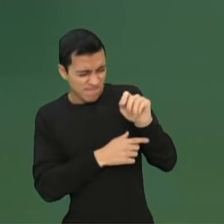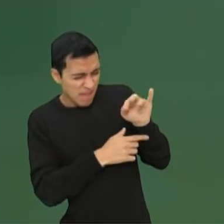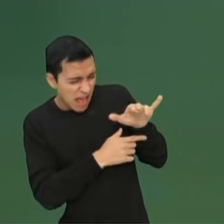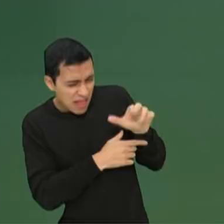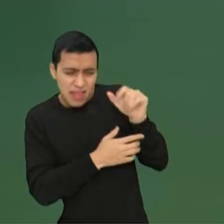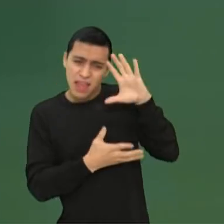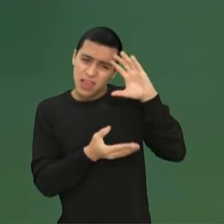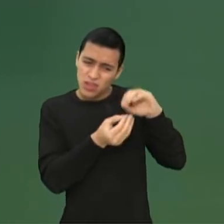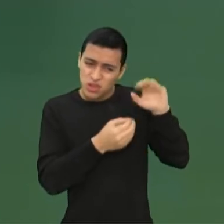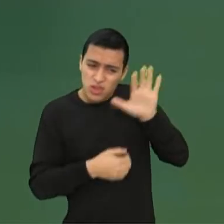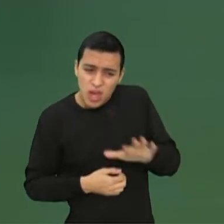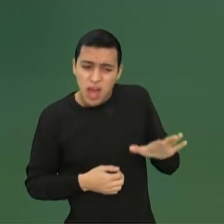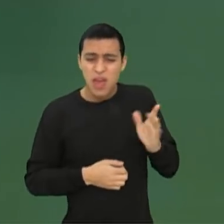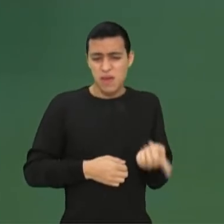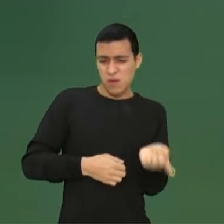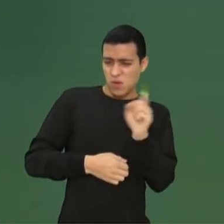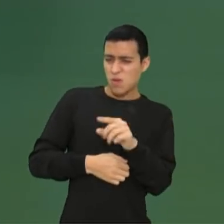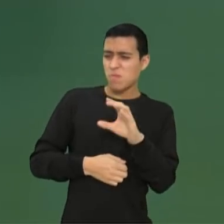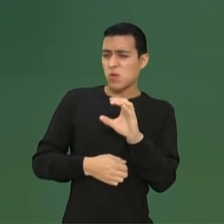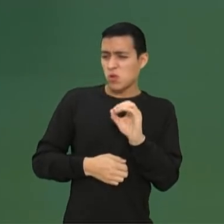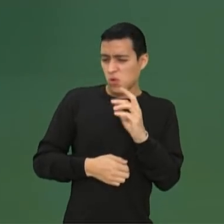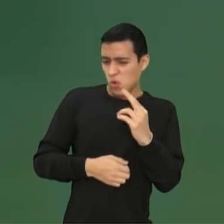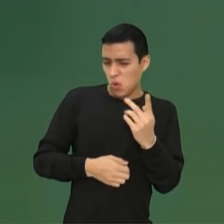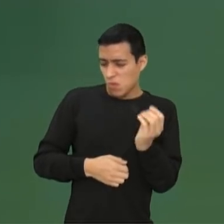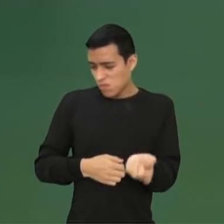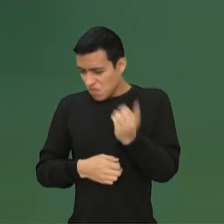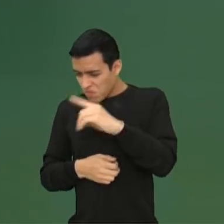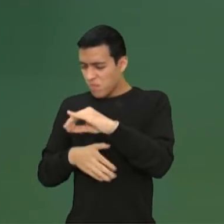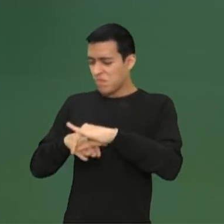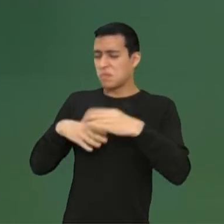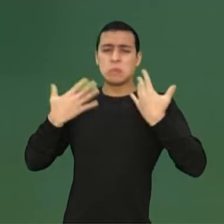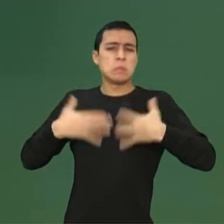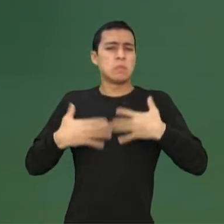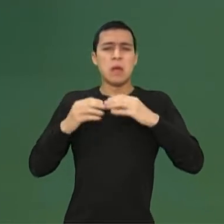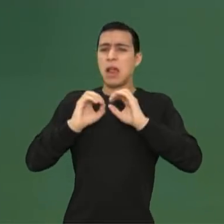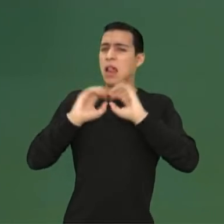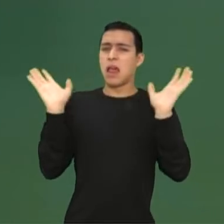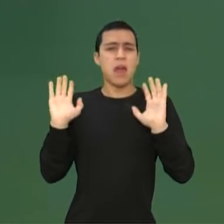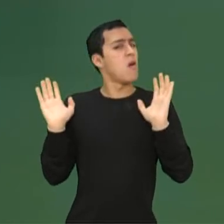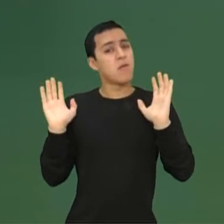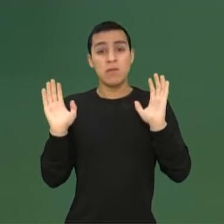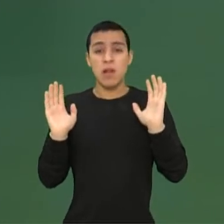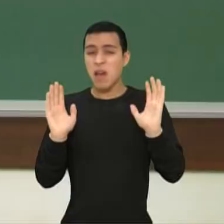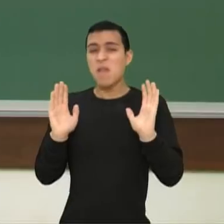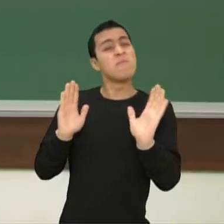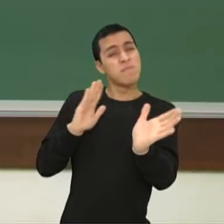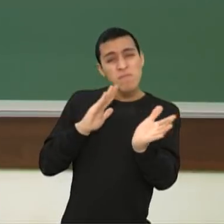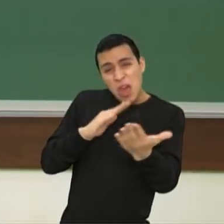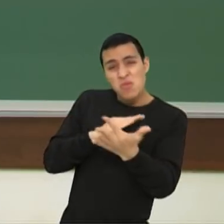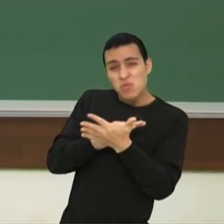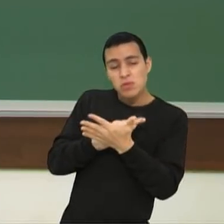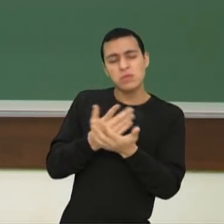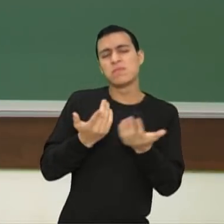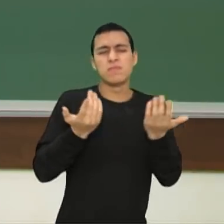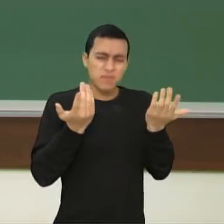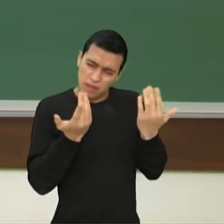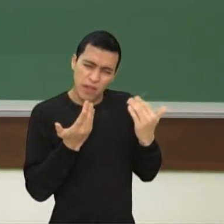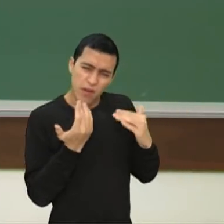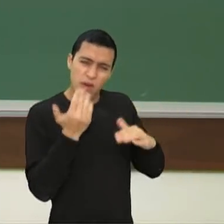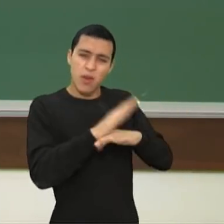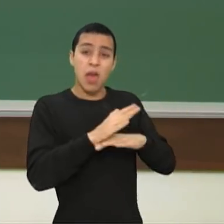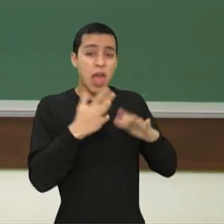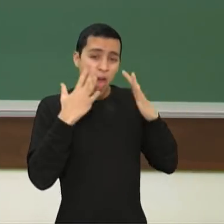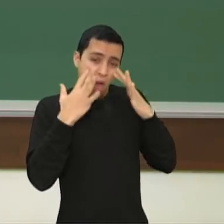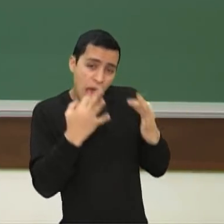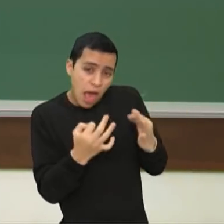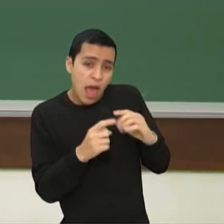até entendi um pouquinho, mas corpo e objeto não ficou claro. Você me ajuda? Claro que eu ajudo. Preste